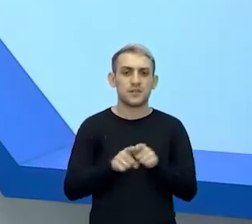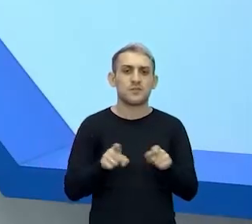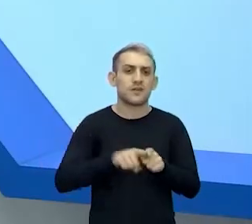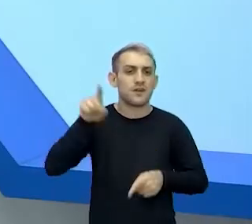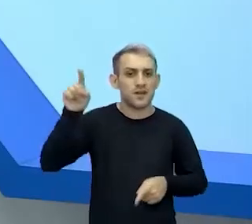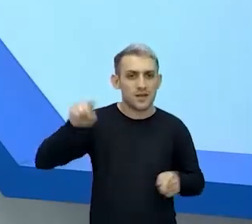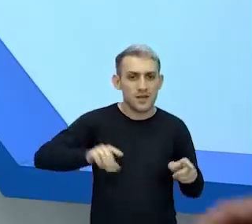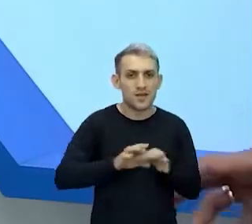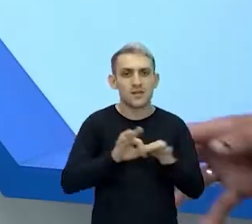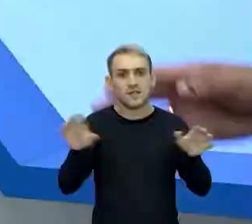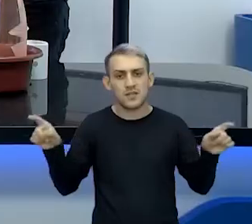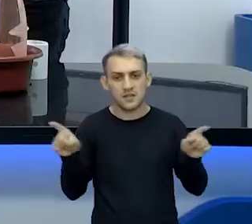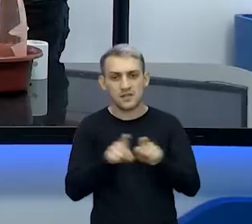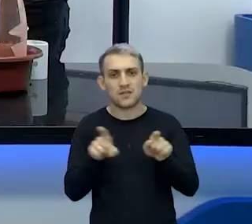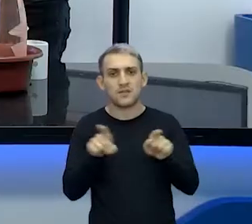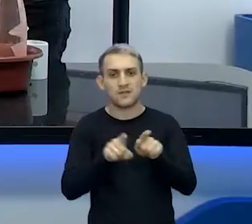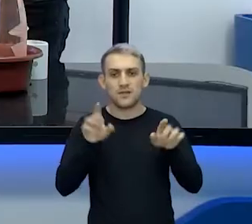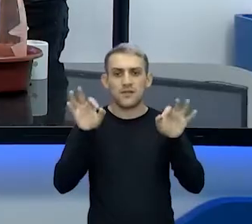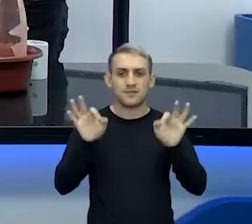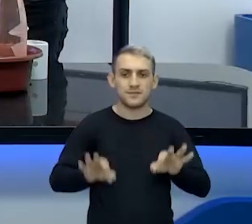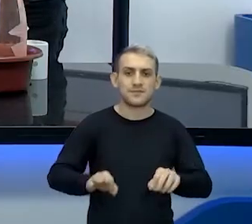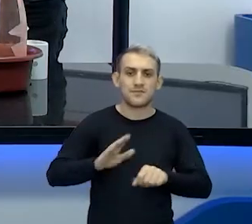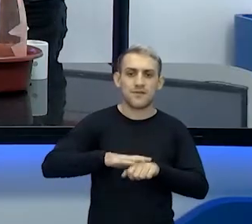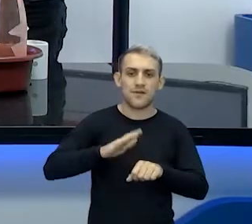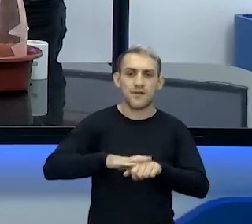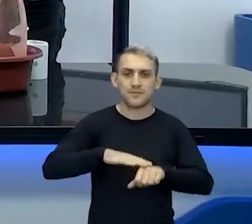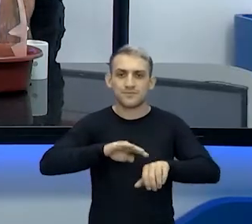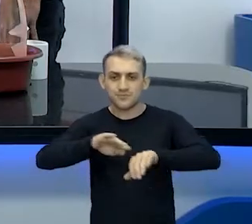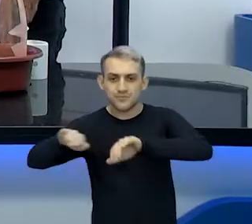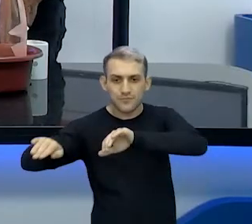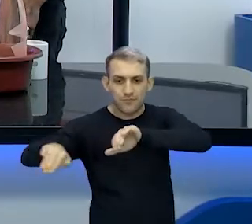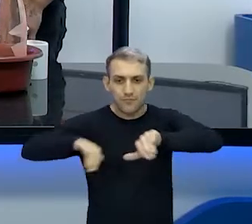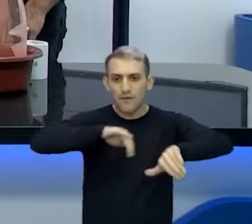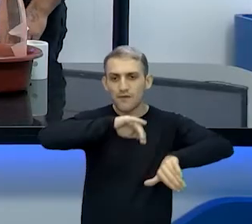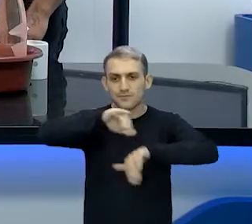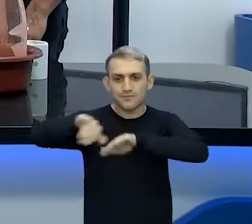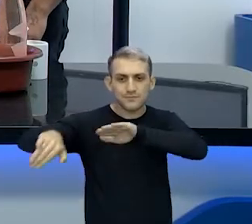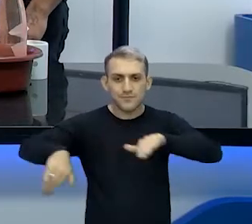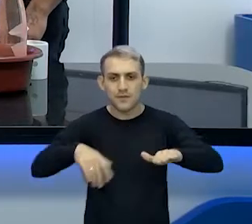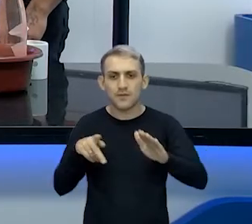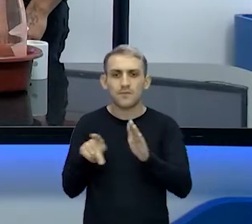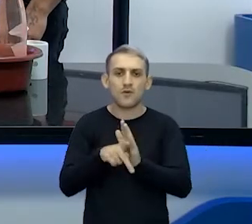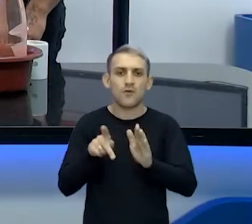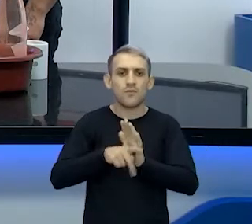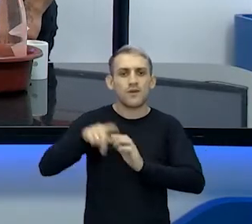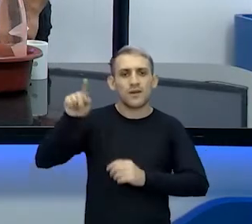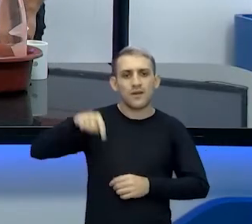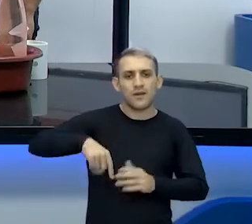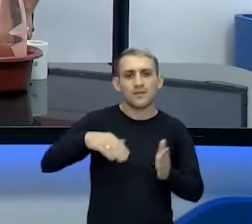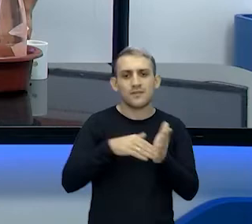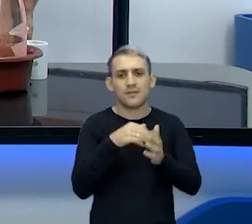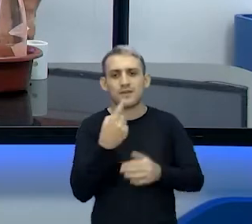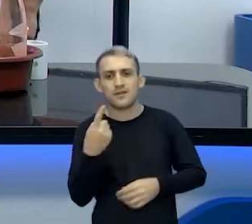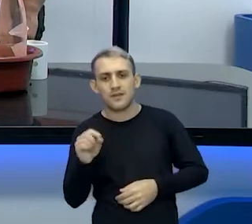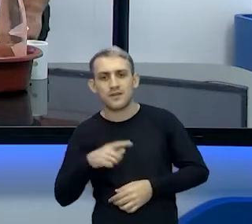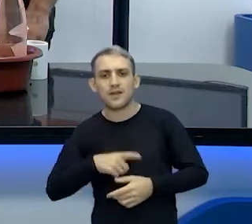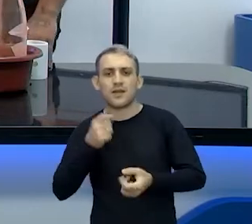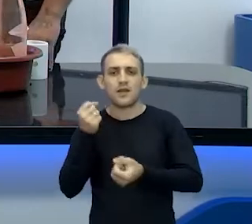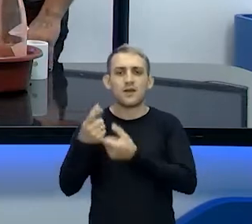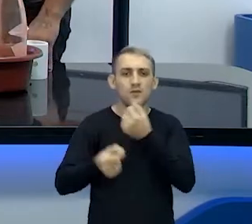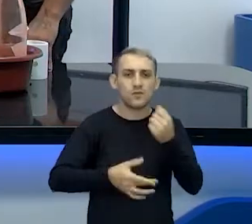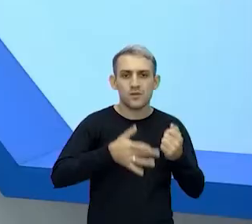turístico mesmo. Né? Isso. Você paga um valor lá e faz um mergulhadinho não muito profundo, né? Não, é até 10. Eu vi que algumas pessoas